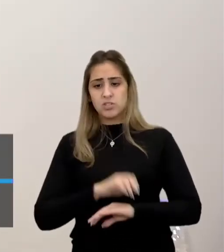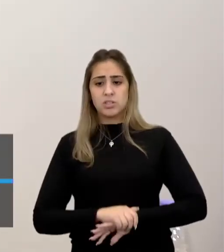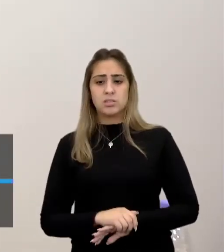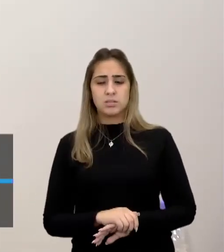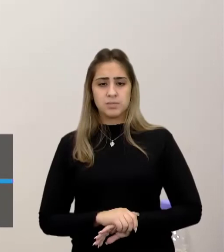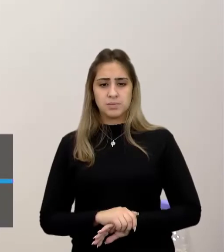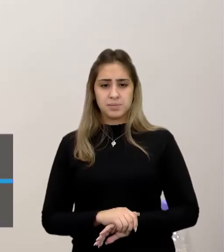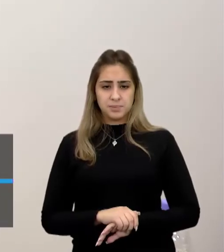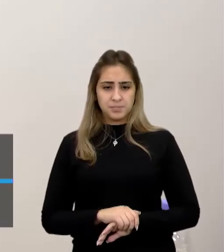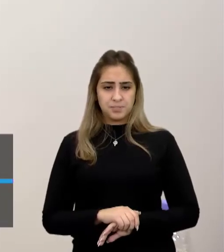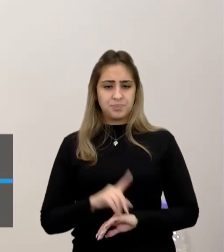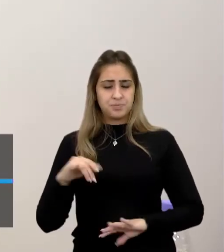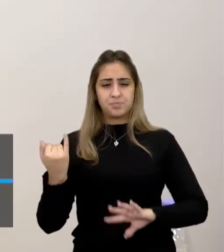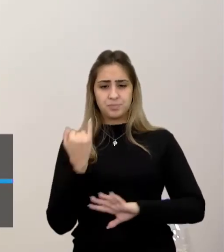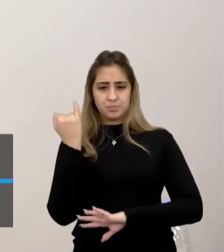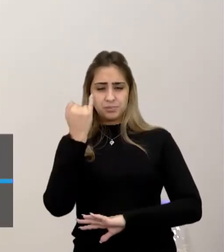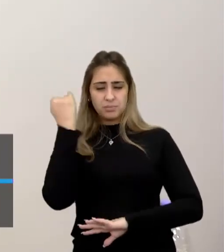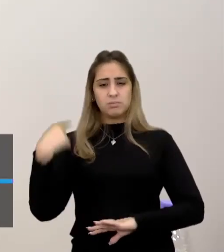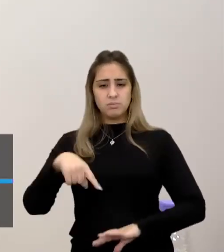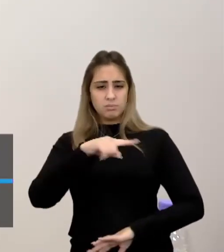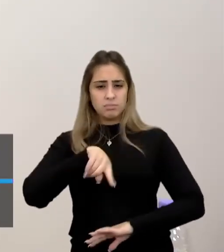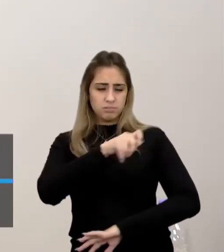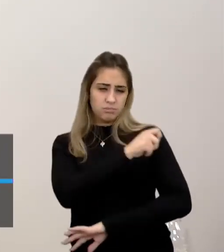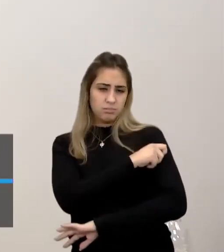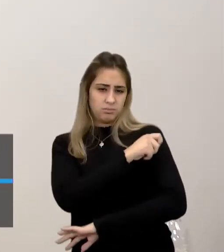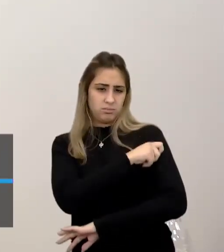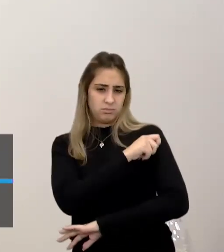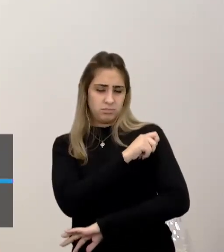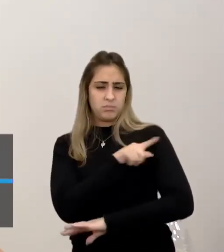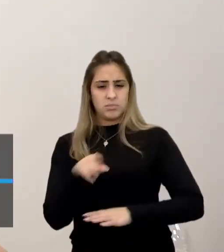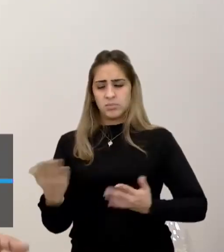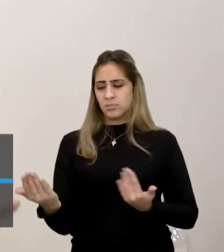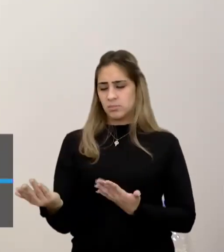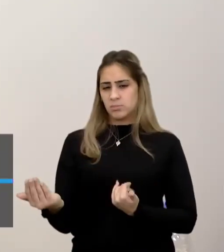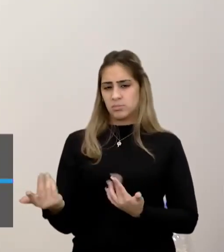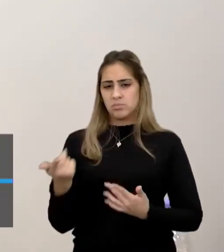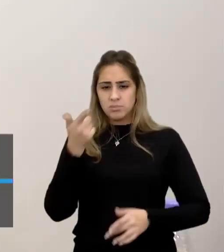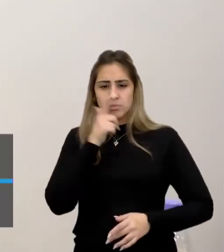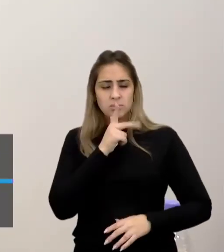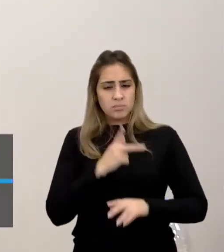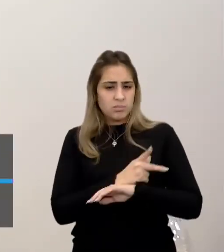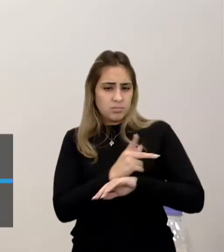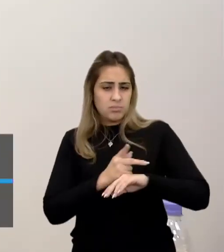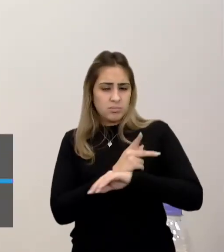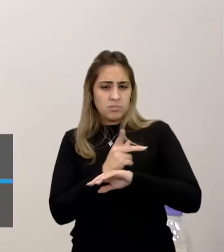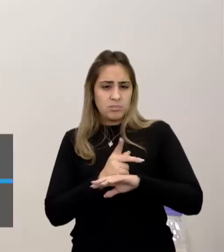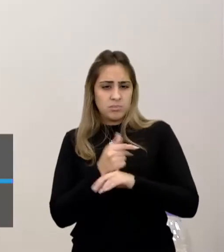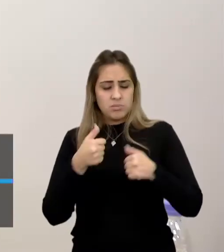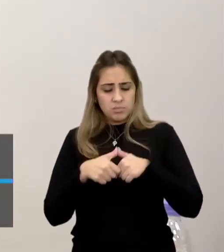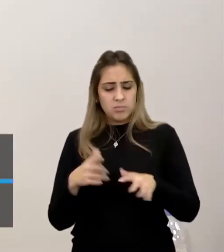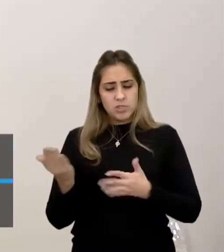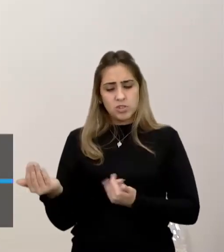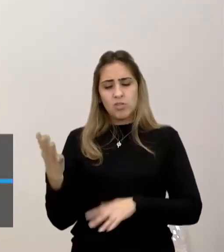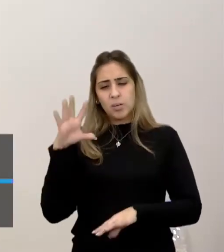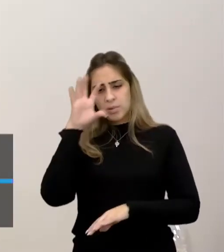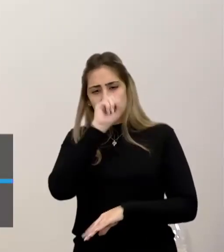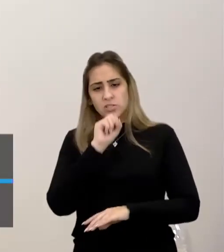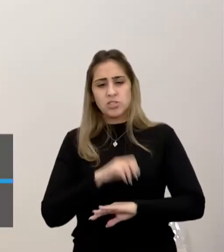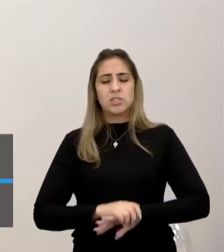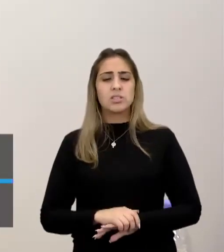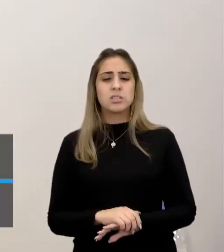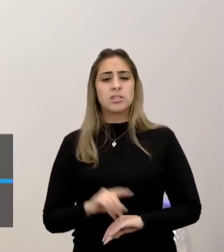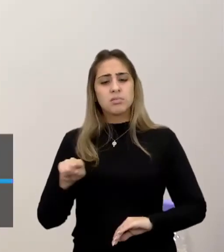aprendiz, né? É importante que, se esse aluno, né, se esse jovem hoje for procurar ser jovem aprendiz, que